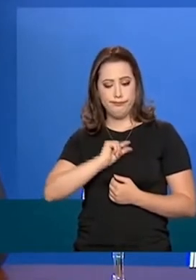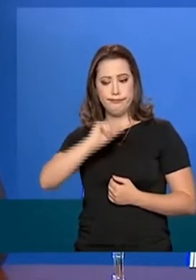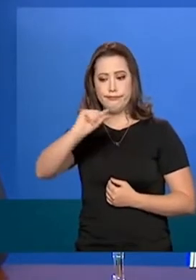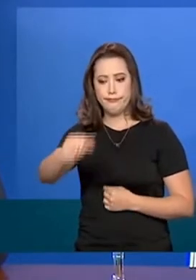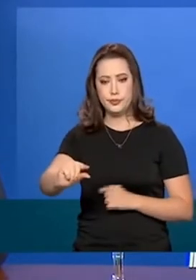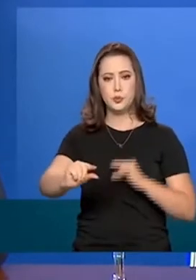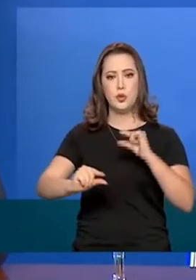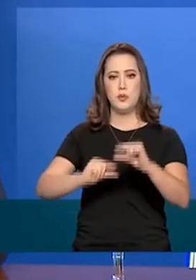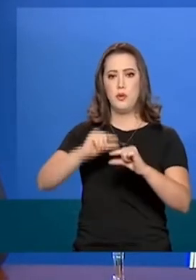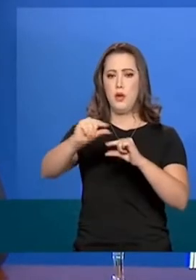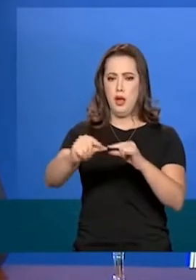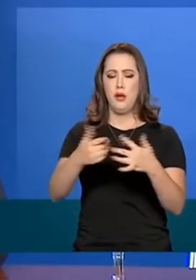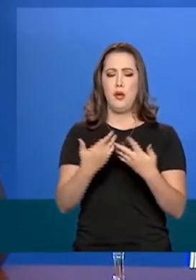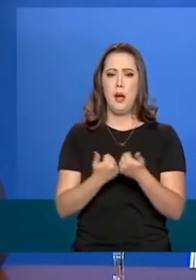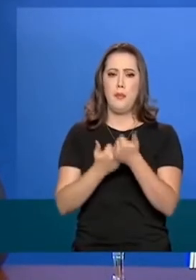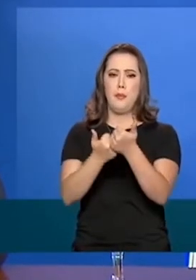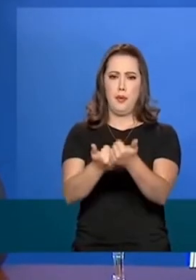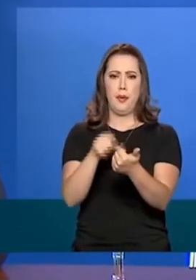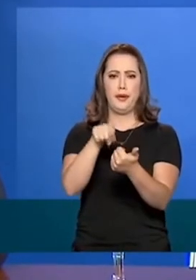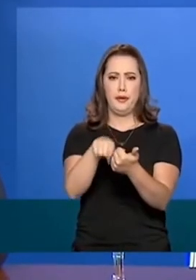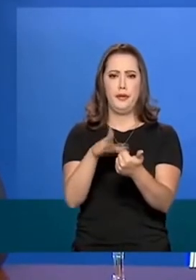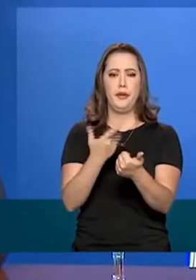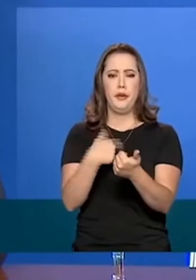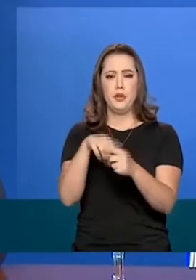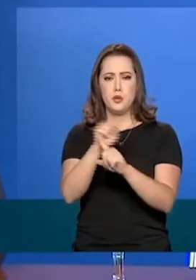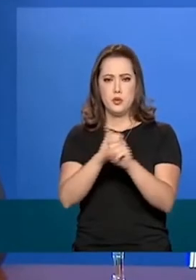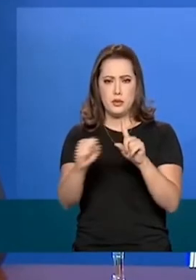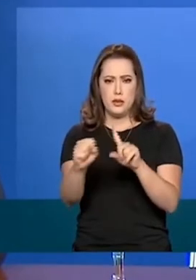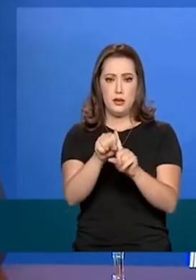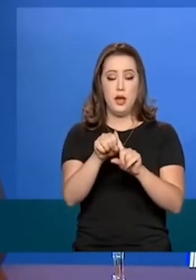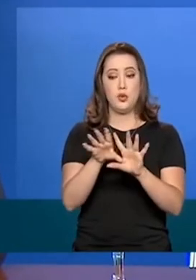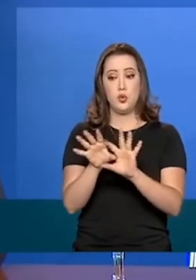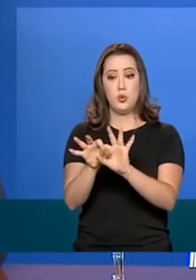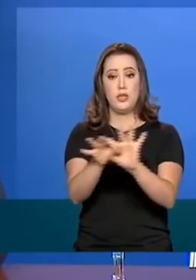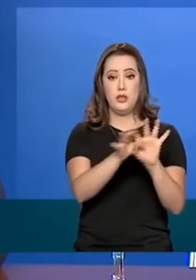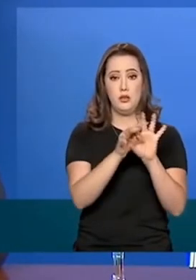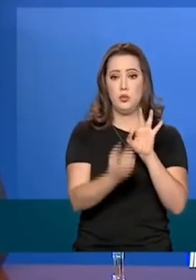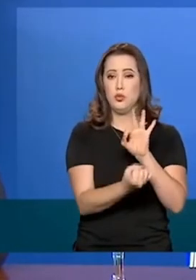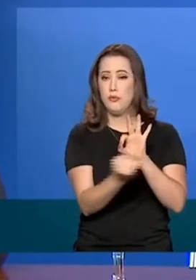integrando políticas sociais para que, dessa maneira,